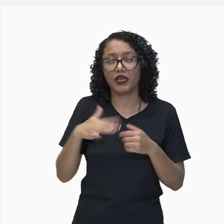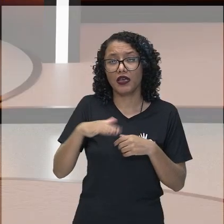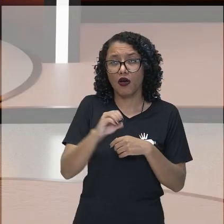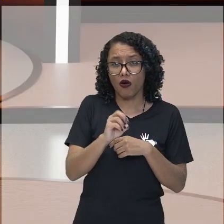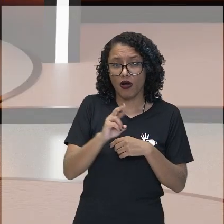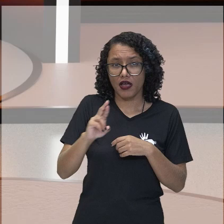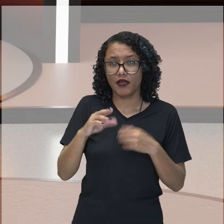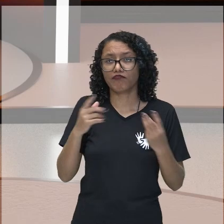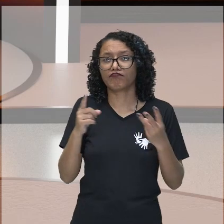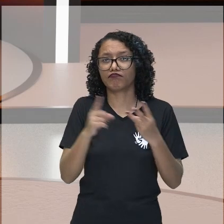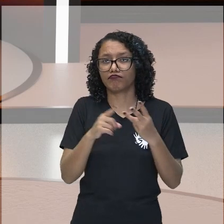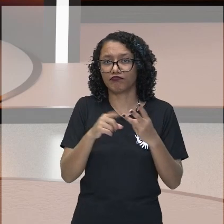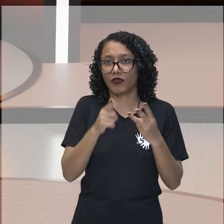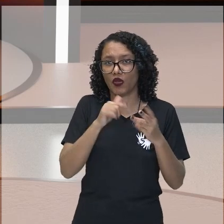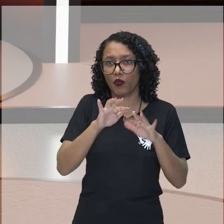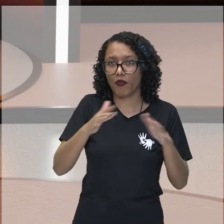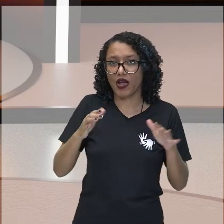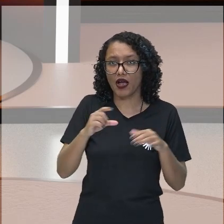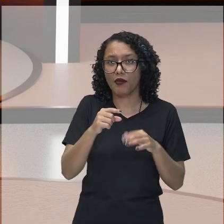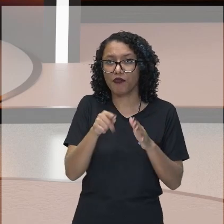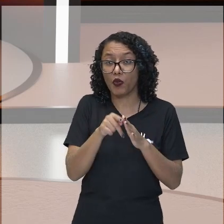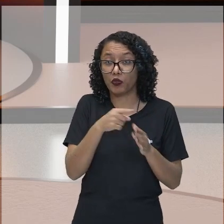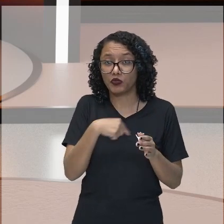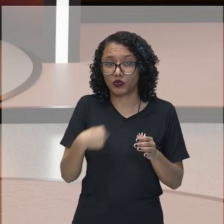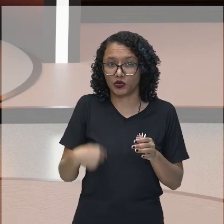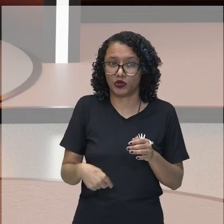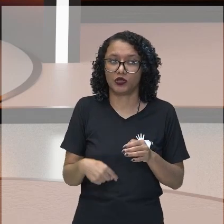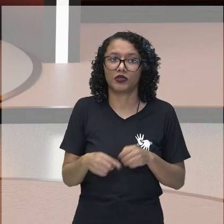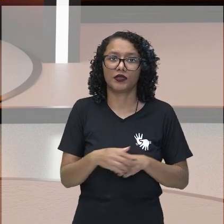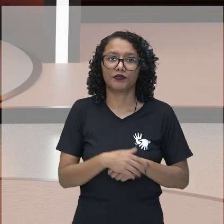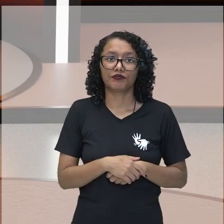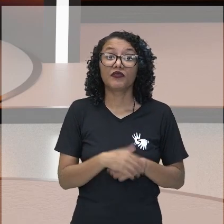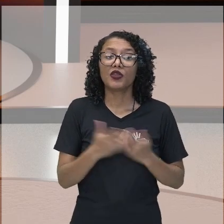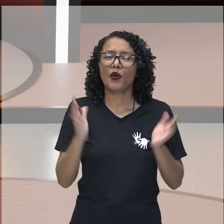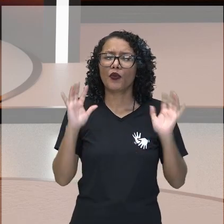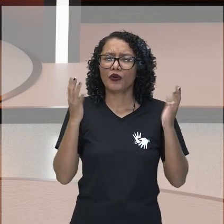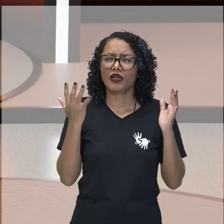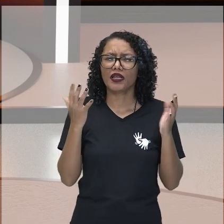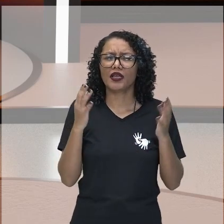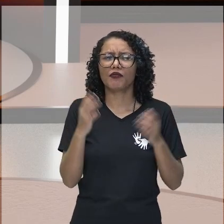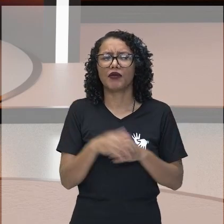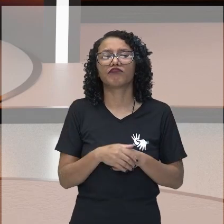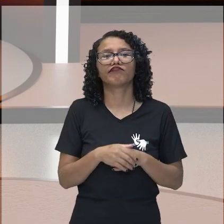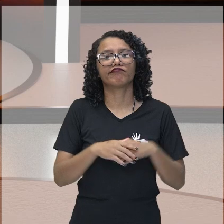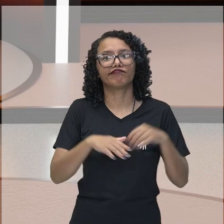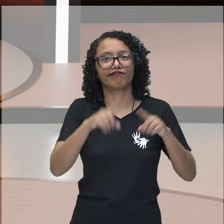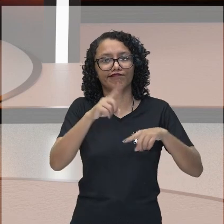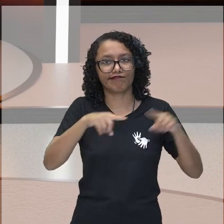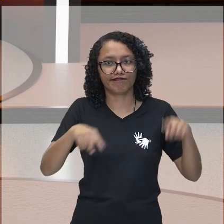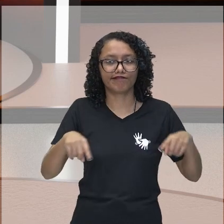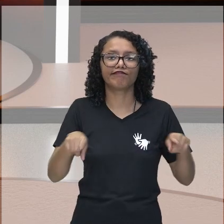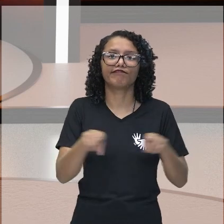clima, né, em relação ao Japão, vai variar bastante aí devido à sua extensão